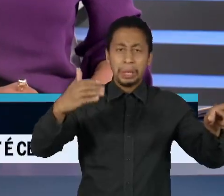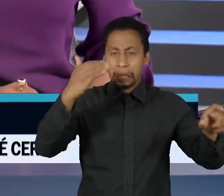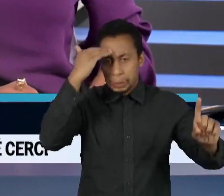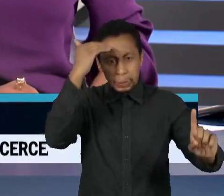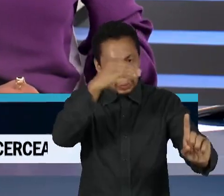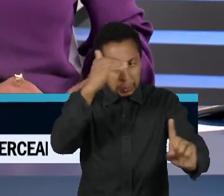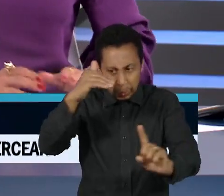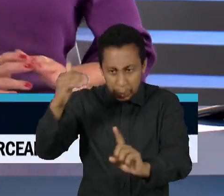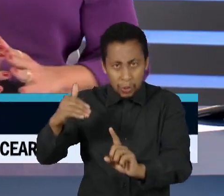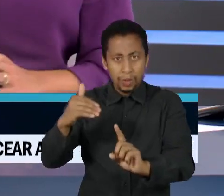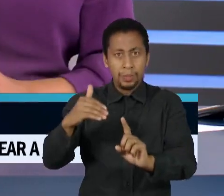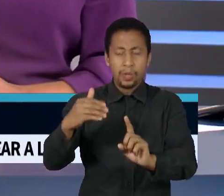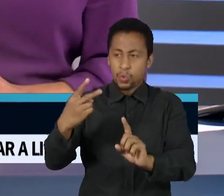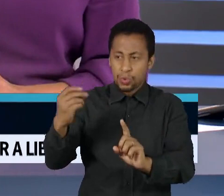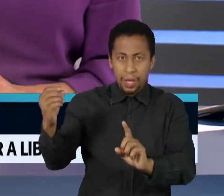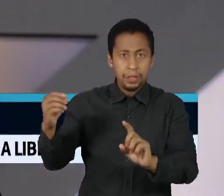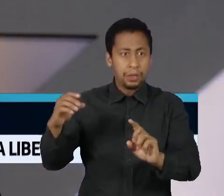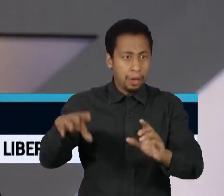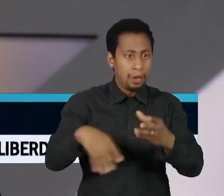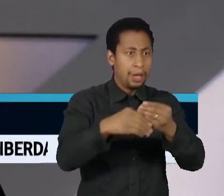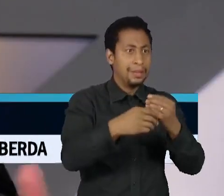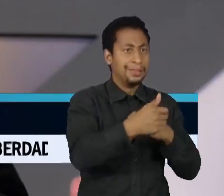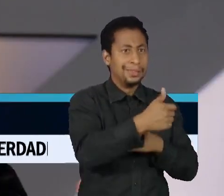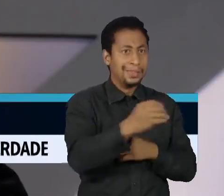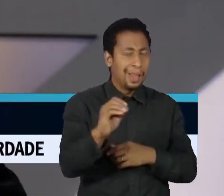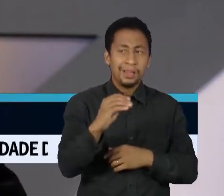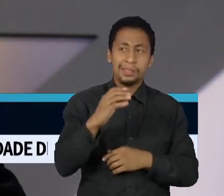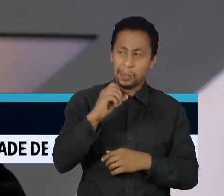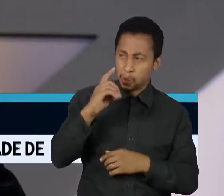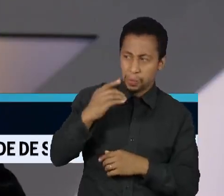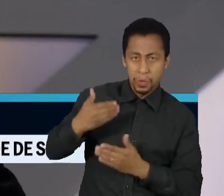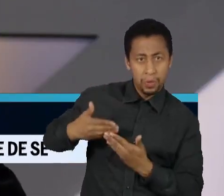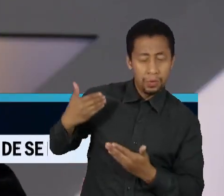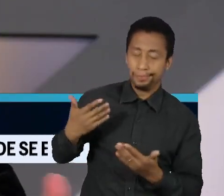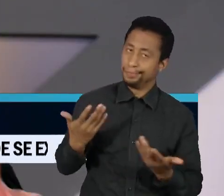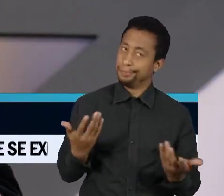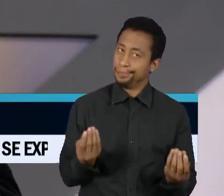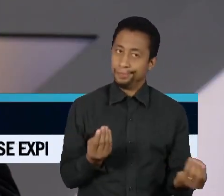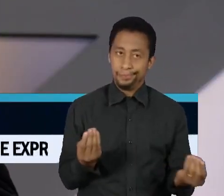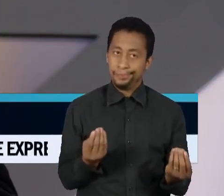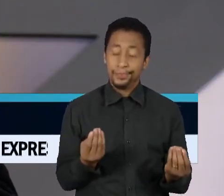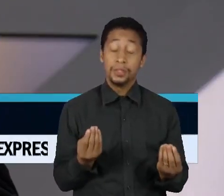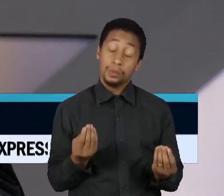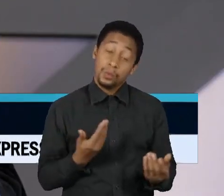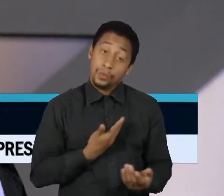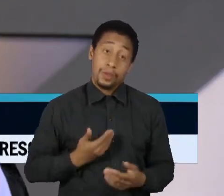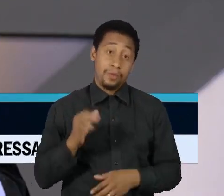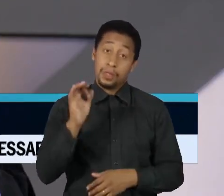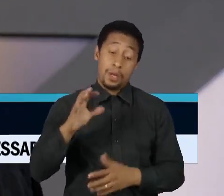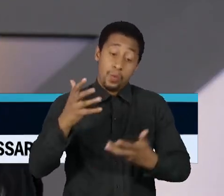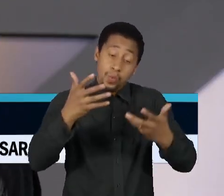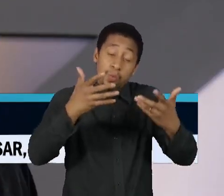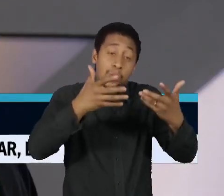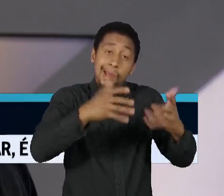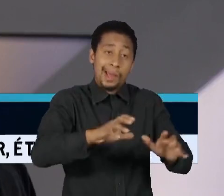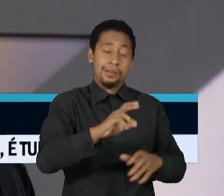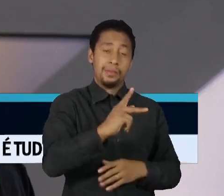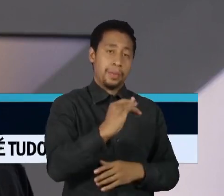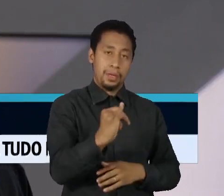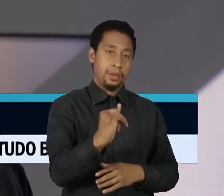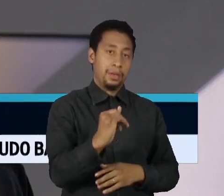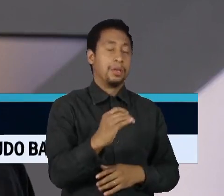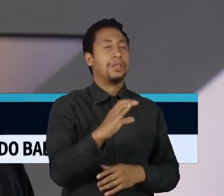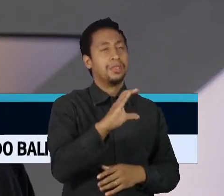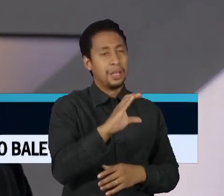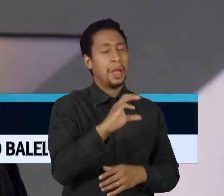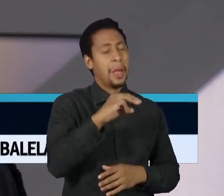até final de semana então o governo Claro que não queria ser para mim mas já que tem sprimir é importante